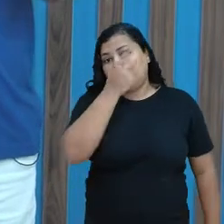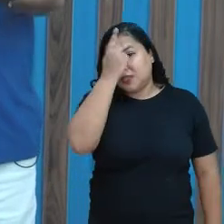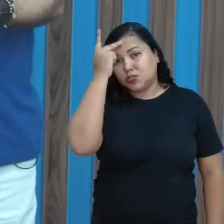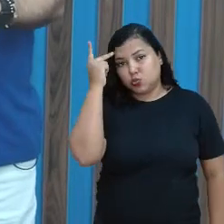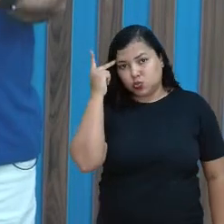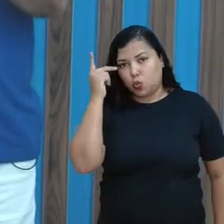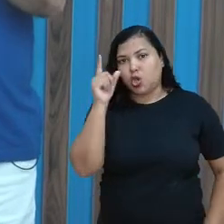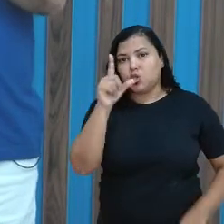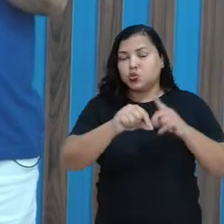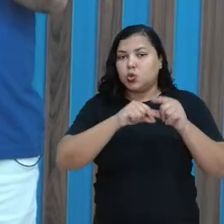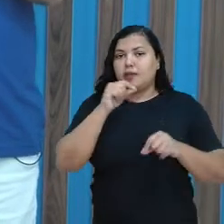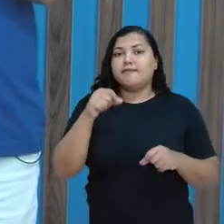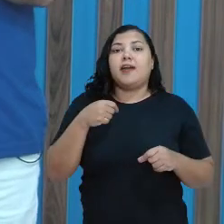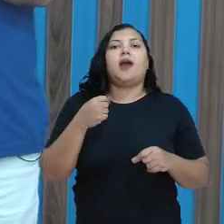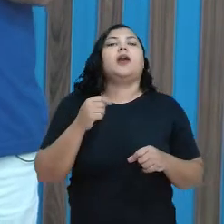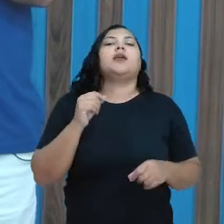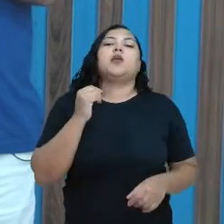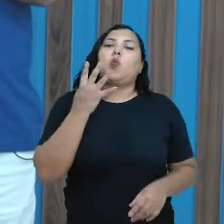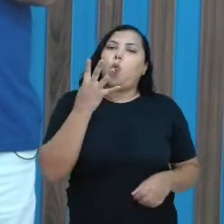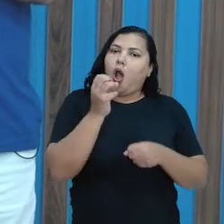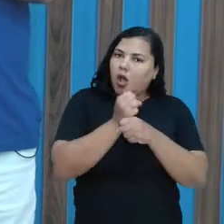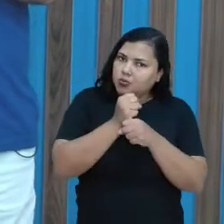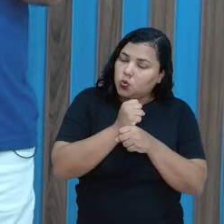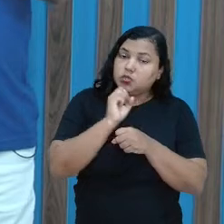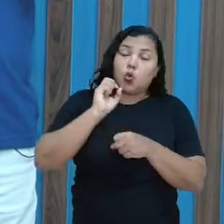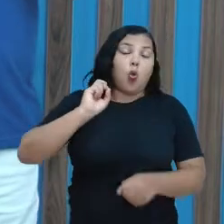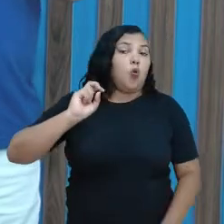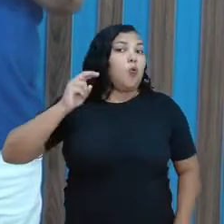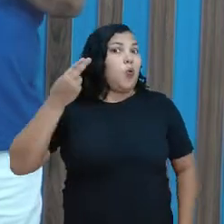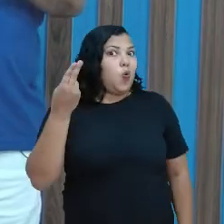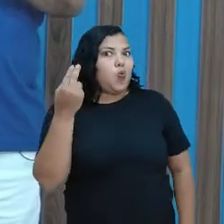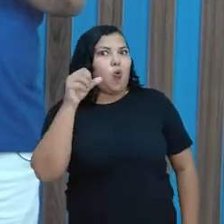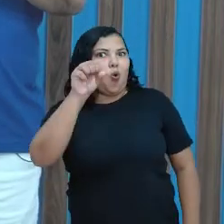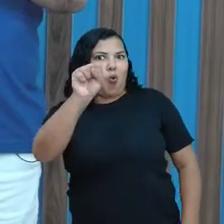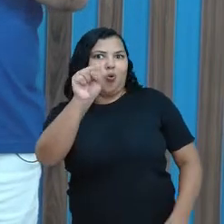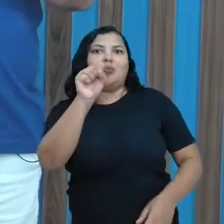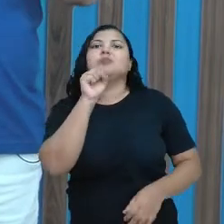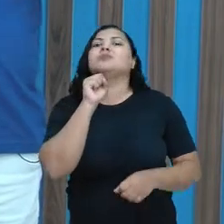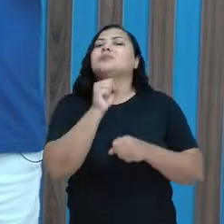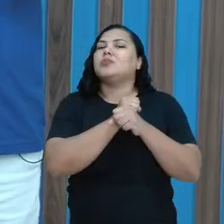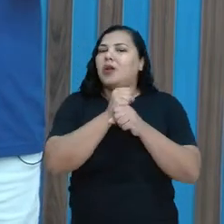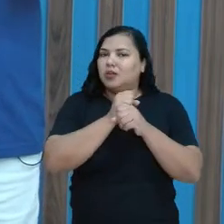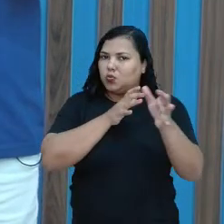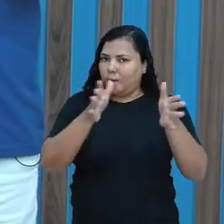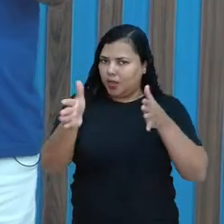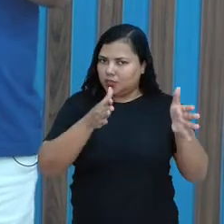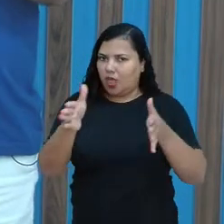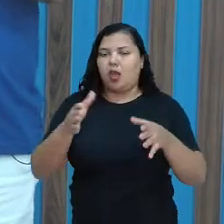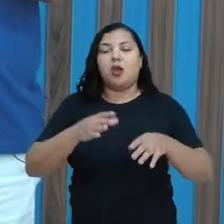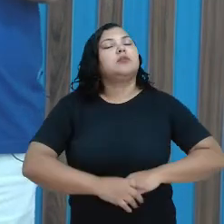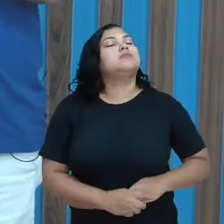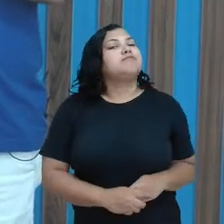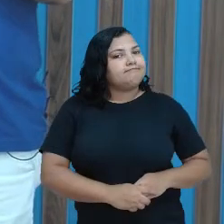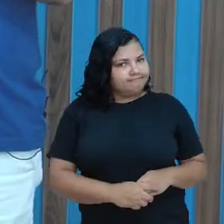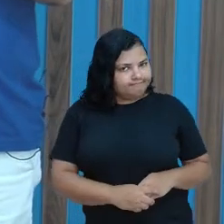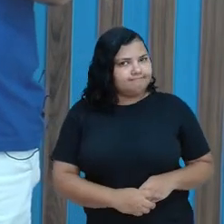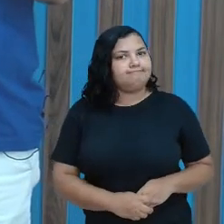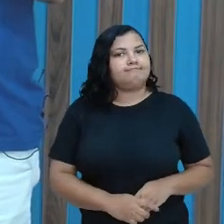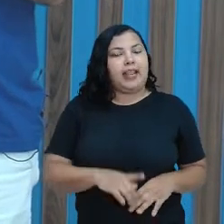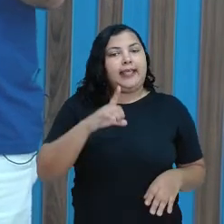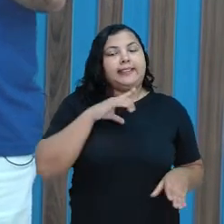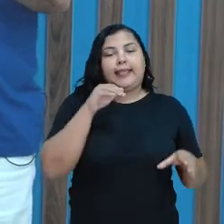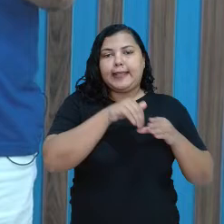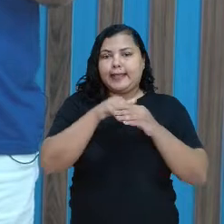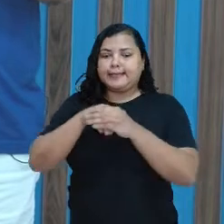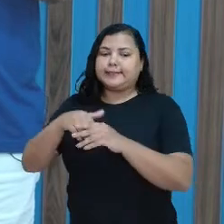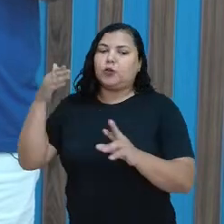aquela camarada vai estar lá durante 4 ou 8 anos decidindo, né, por você. Então a gente tem a eleição